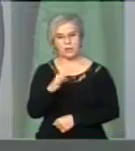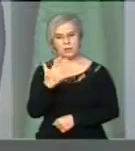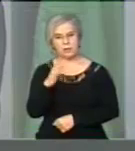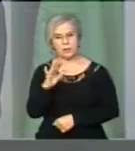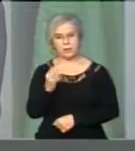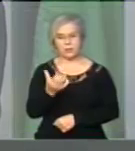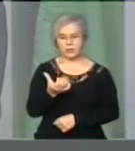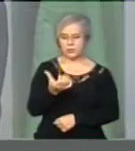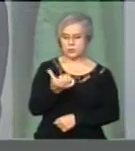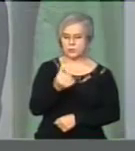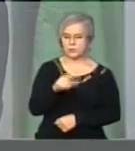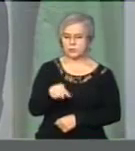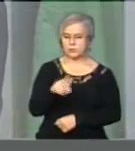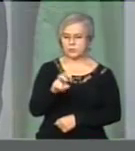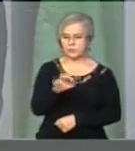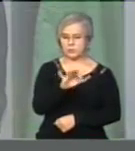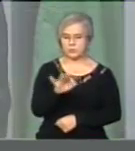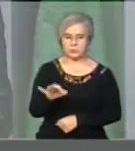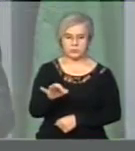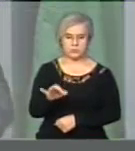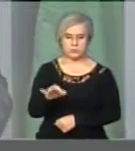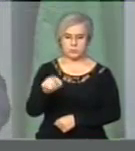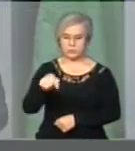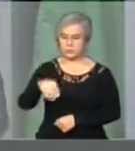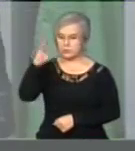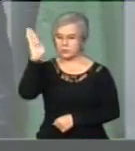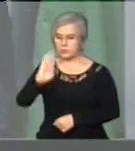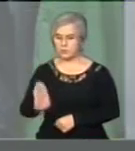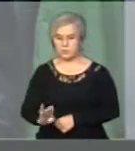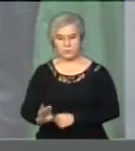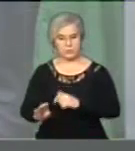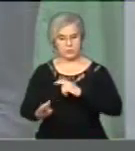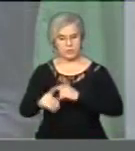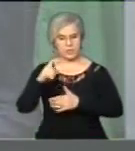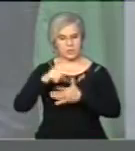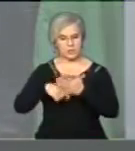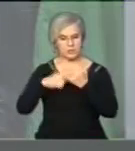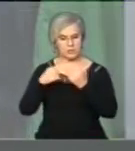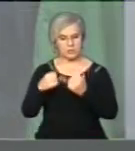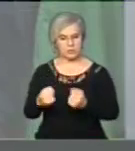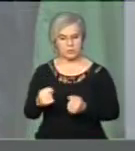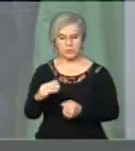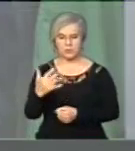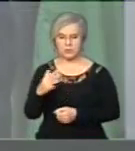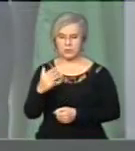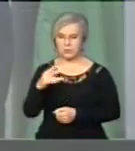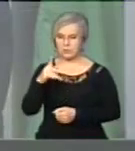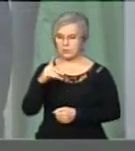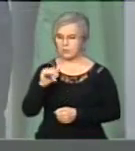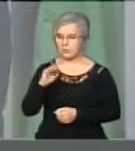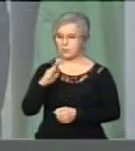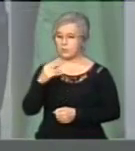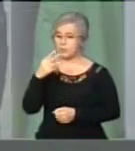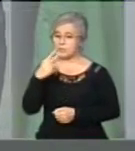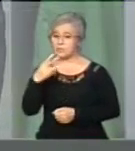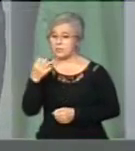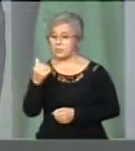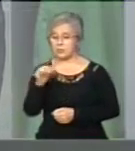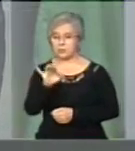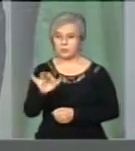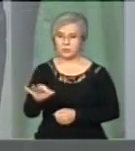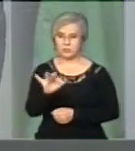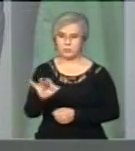de 16,5%, onde no Brasil nós temos uma carga tributária, ou seja, um PIB de